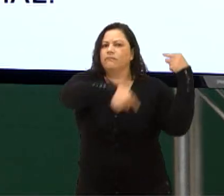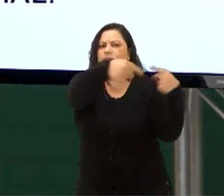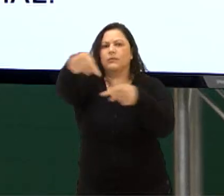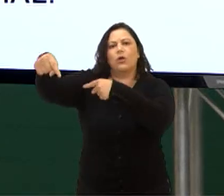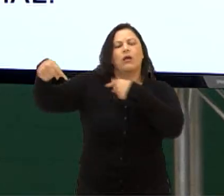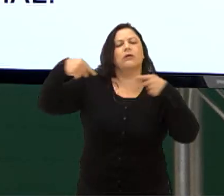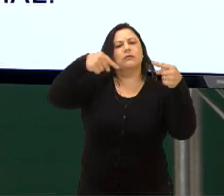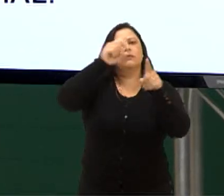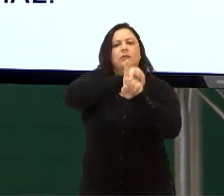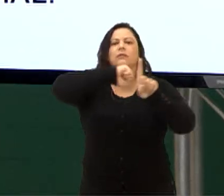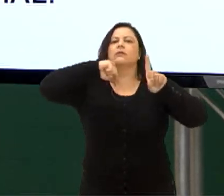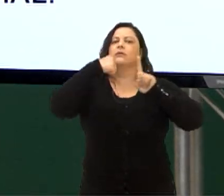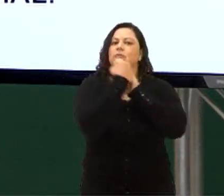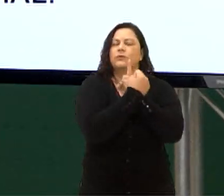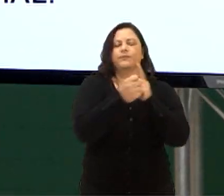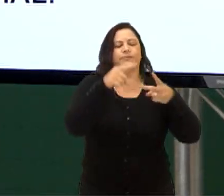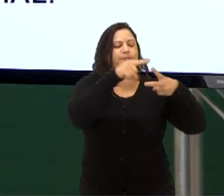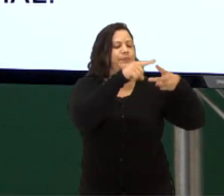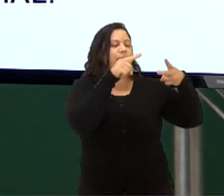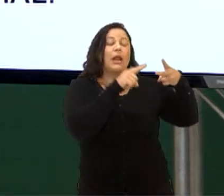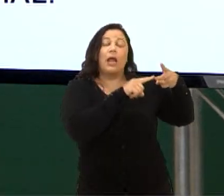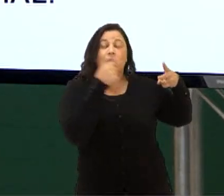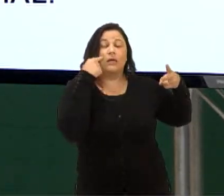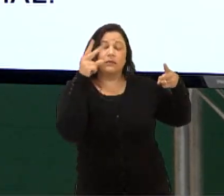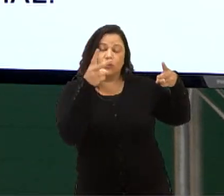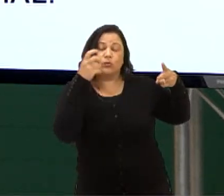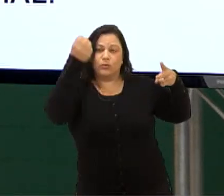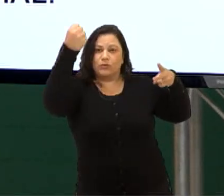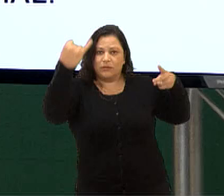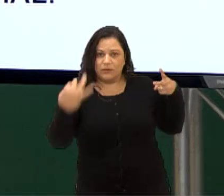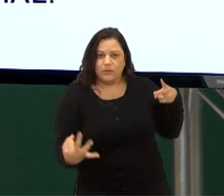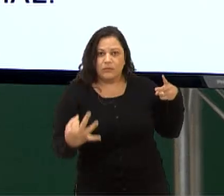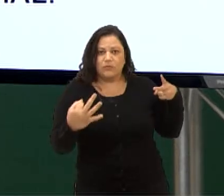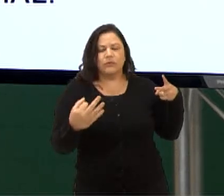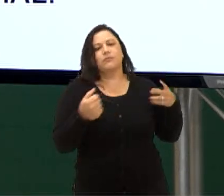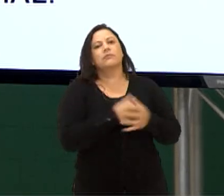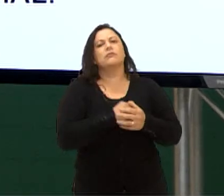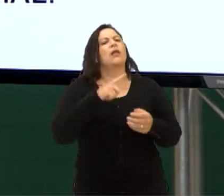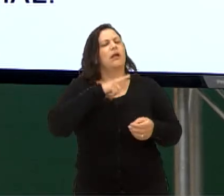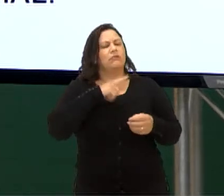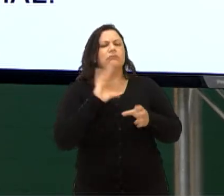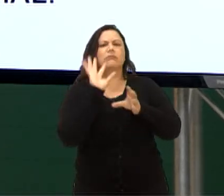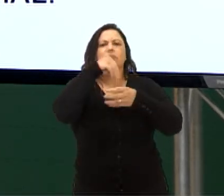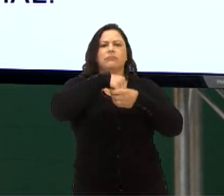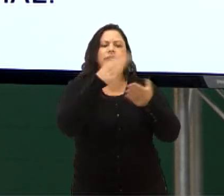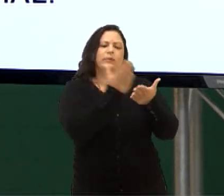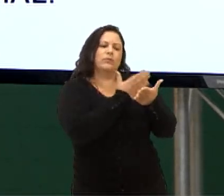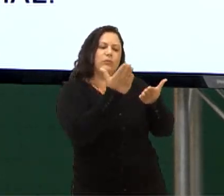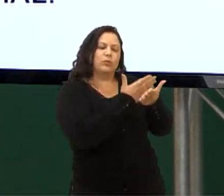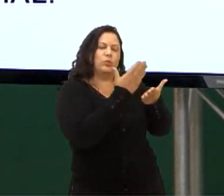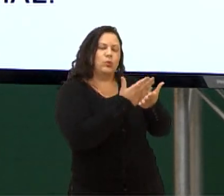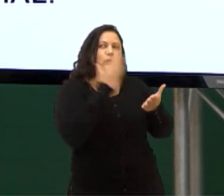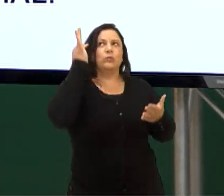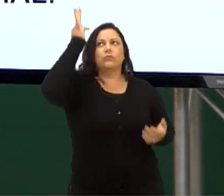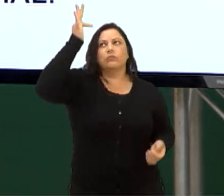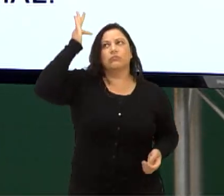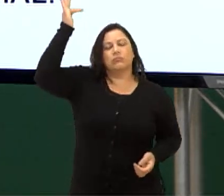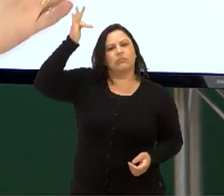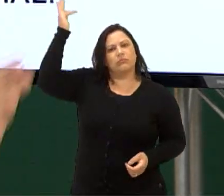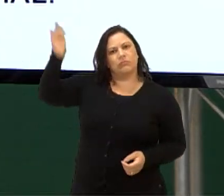personagens que eu acabei de citar aqui, você vai encontrar eles com muita frequência em livros de história, de filosofia. Eles foram